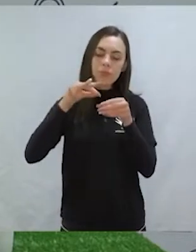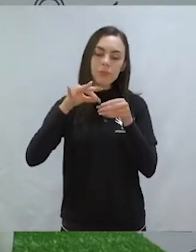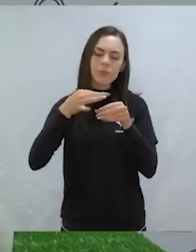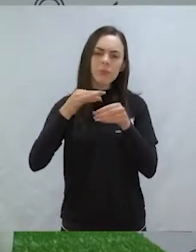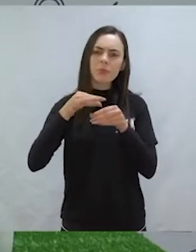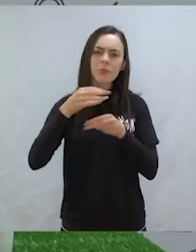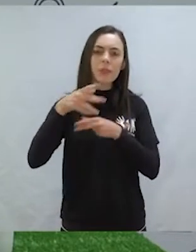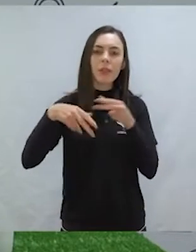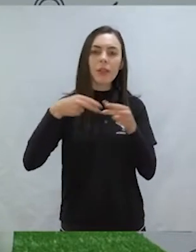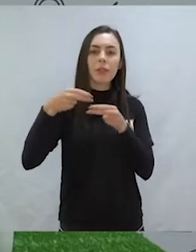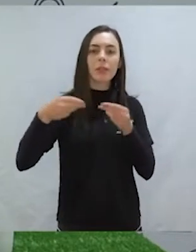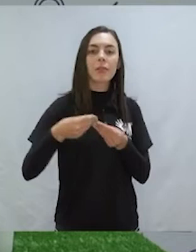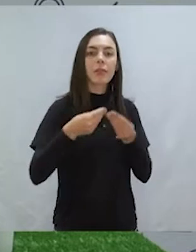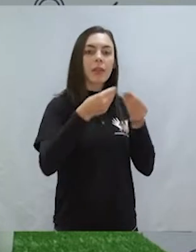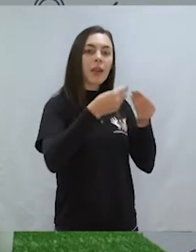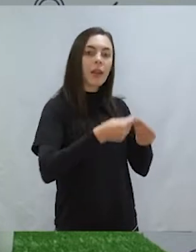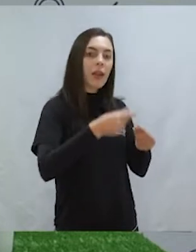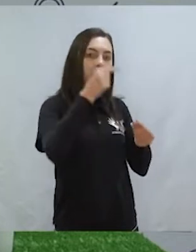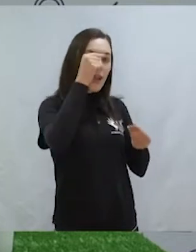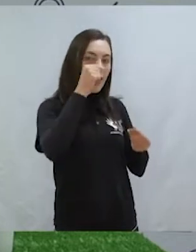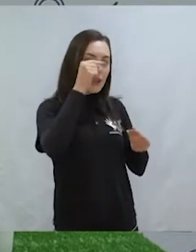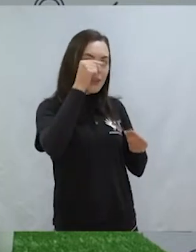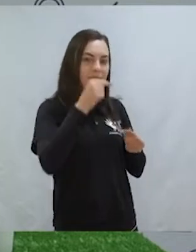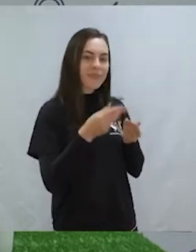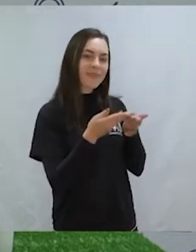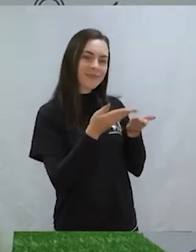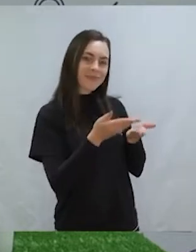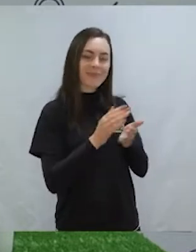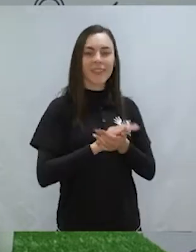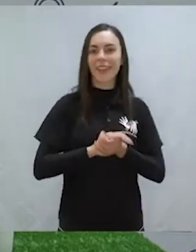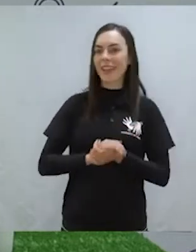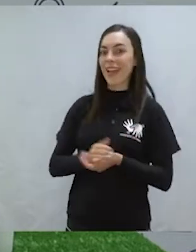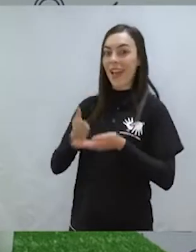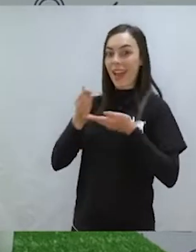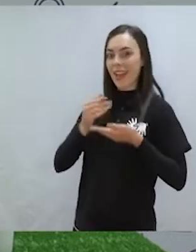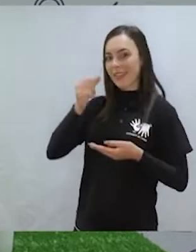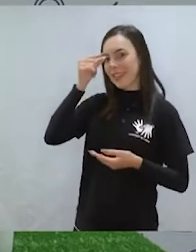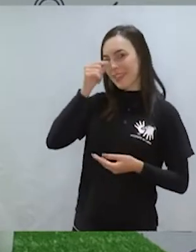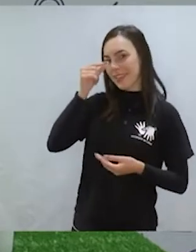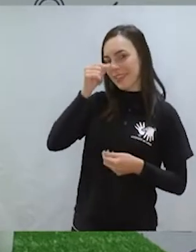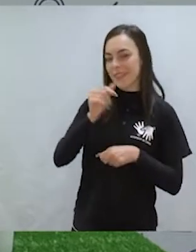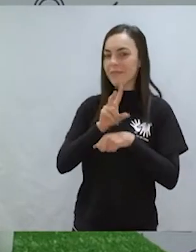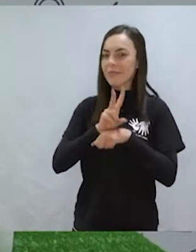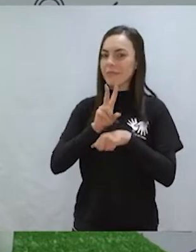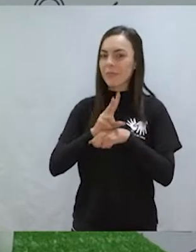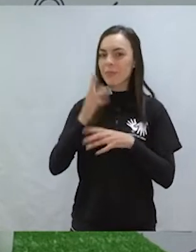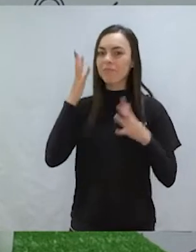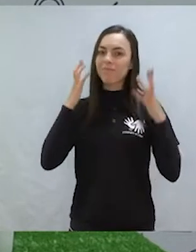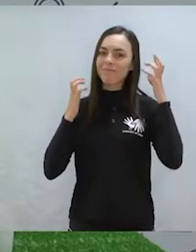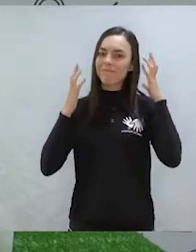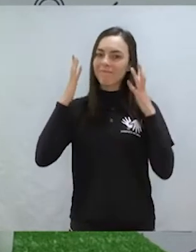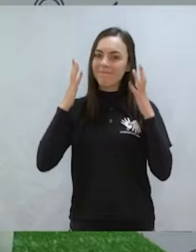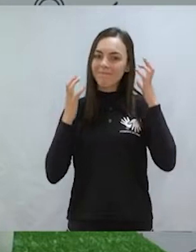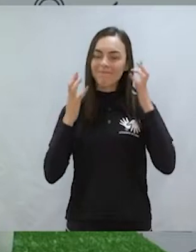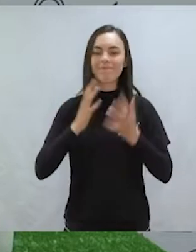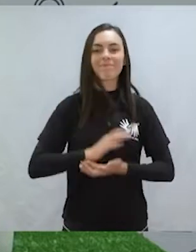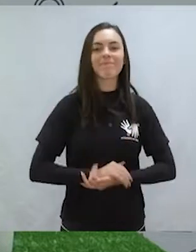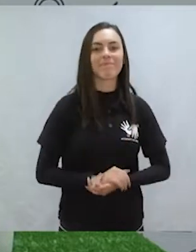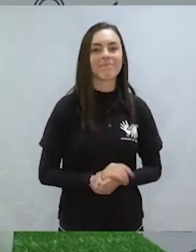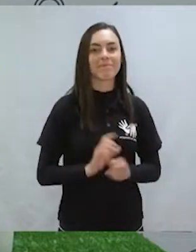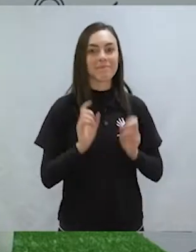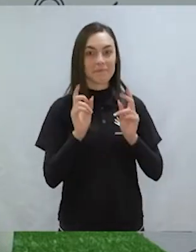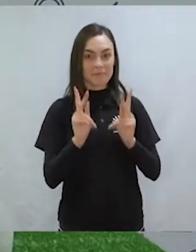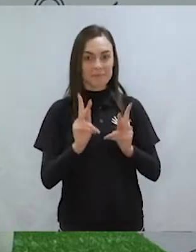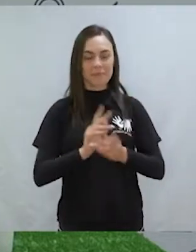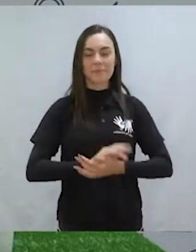fez para quem? Para a Narizinho. Então a Narizinho é a dona da boneca